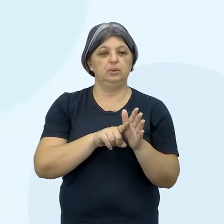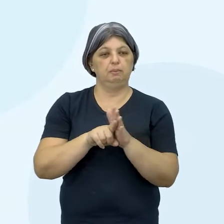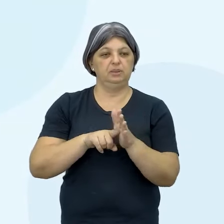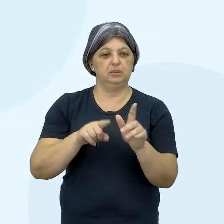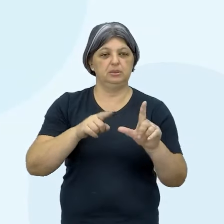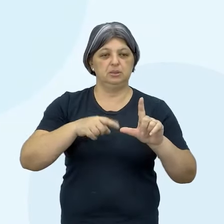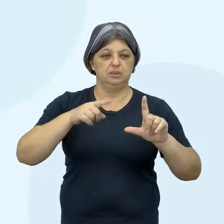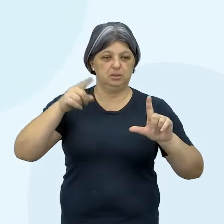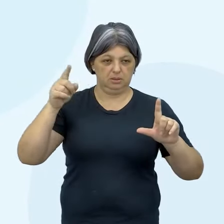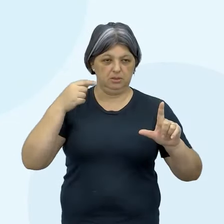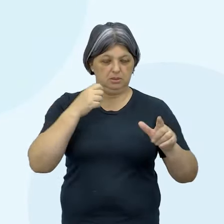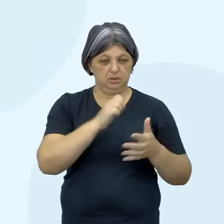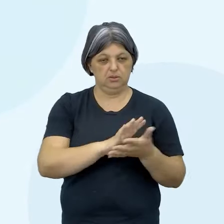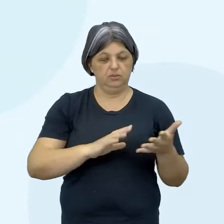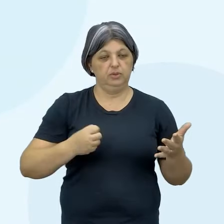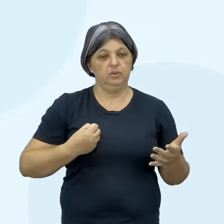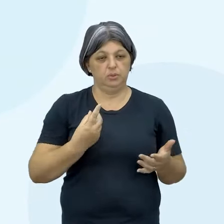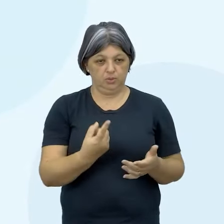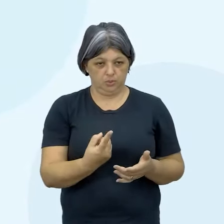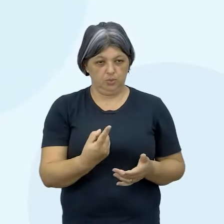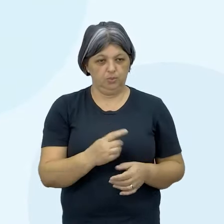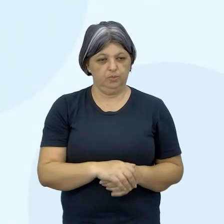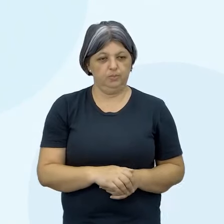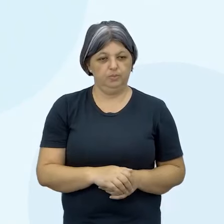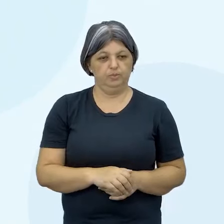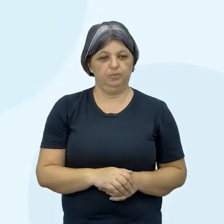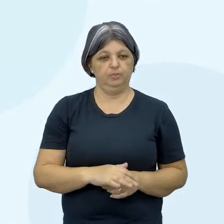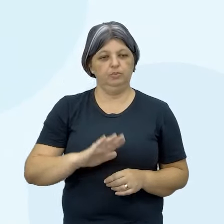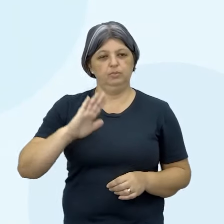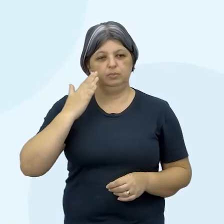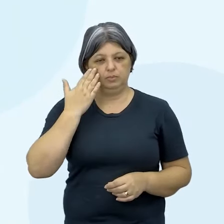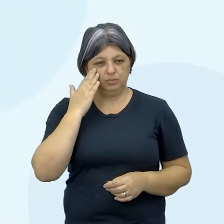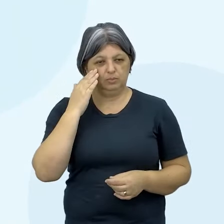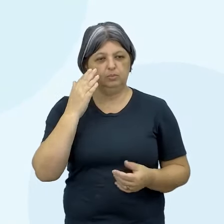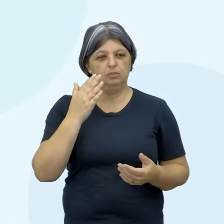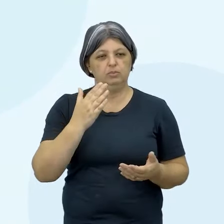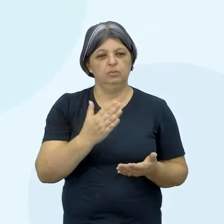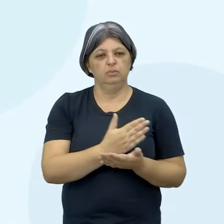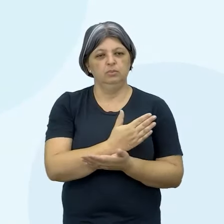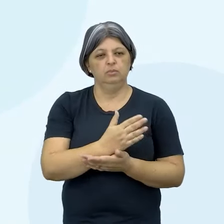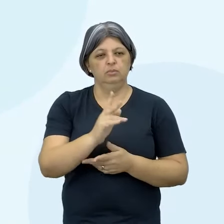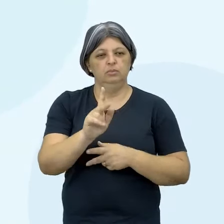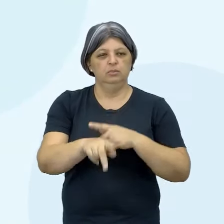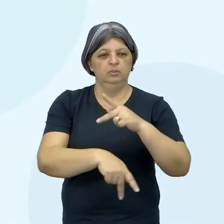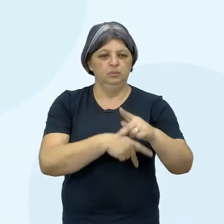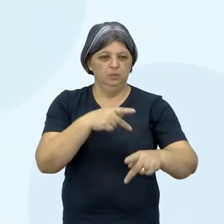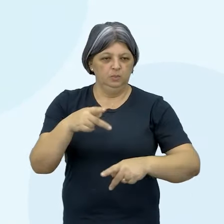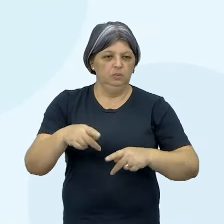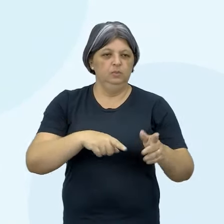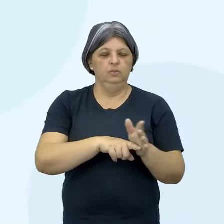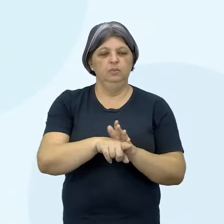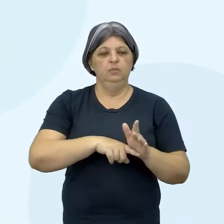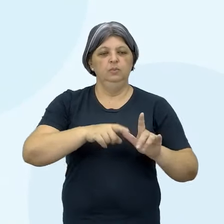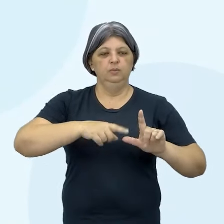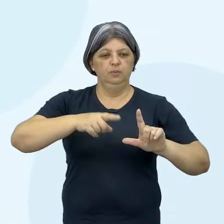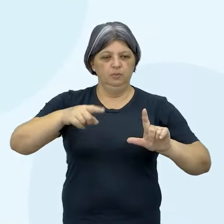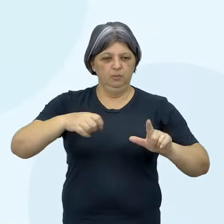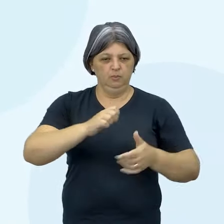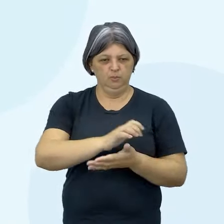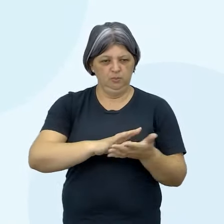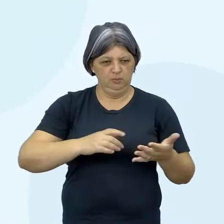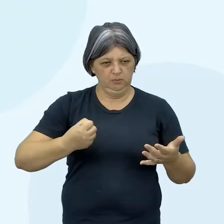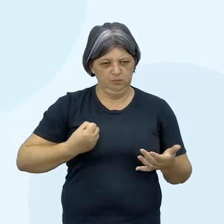na atividade 1 vai falar da interpretam e analisam população representada por meio de índice, e já a atividade 2